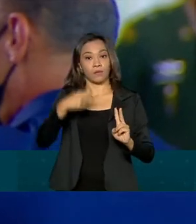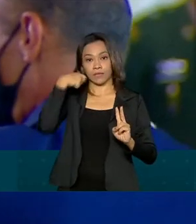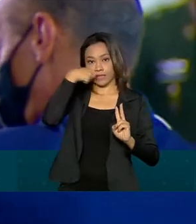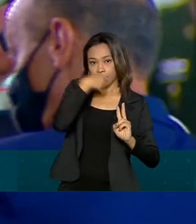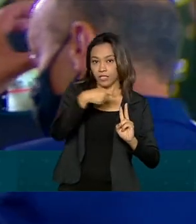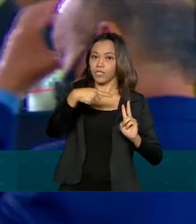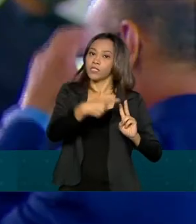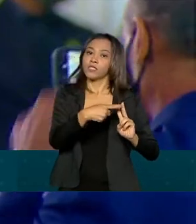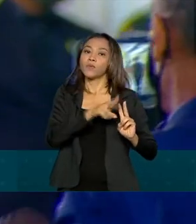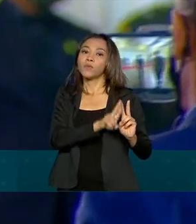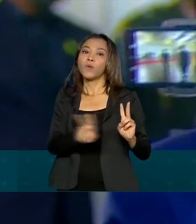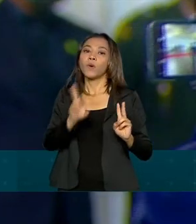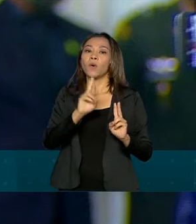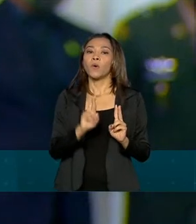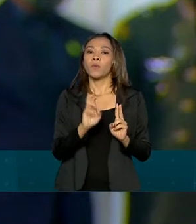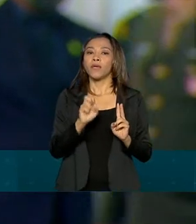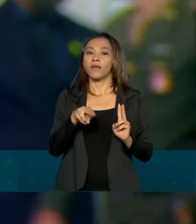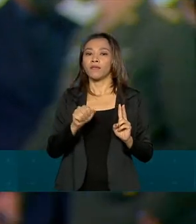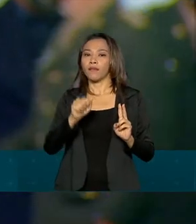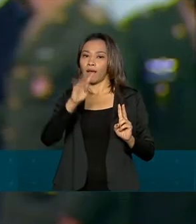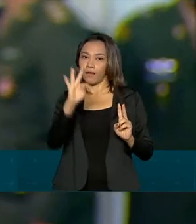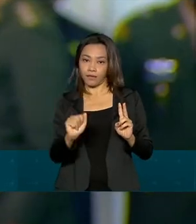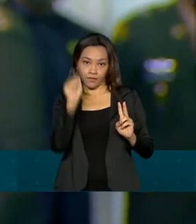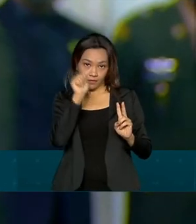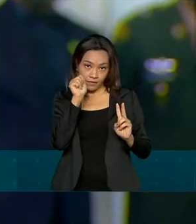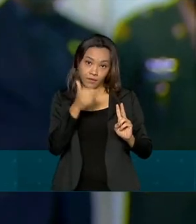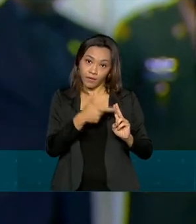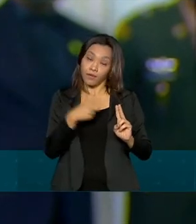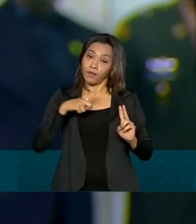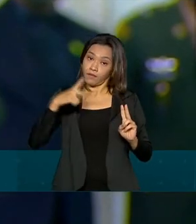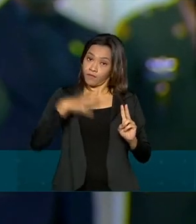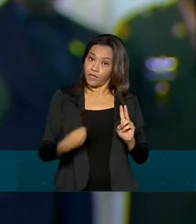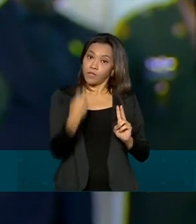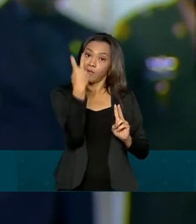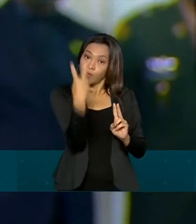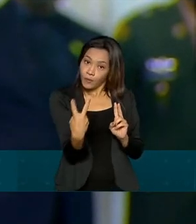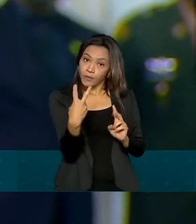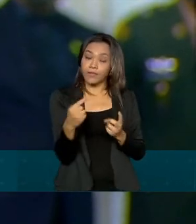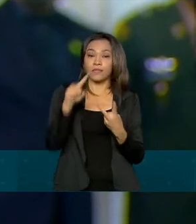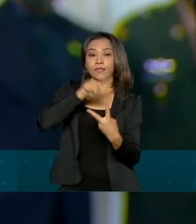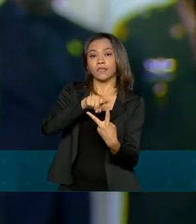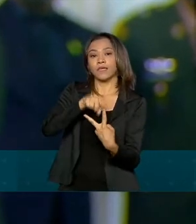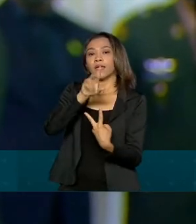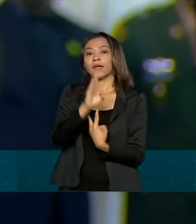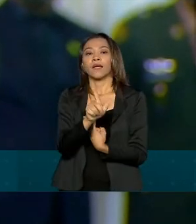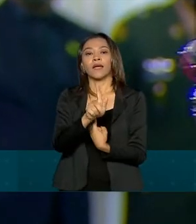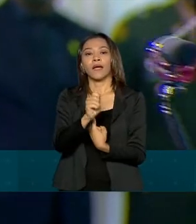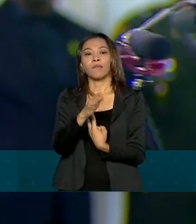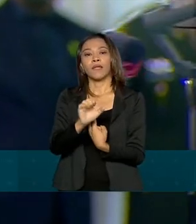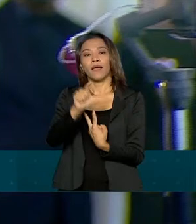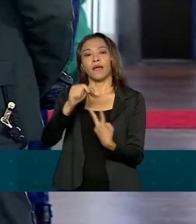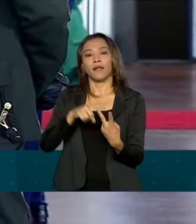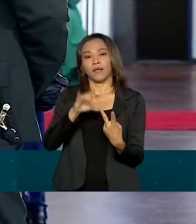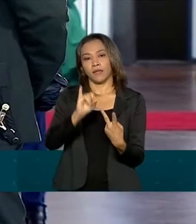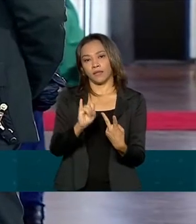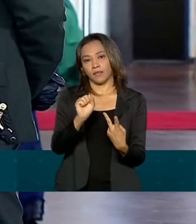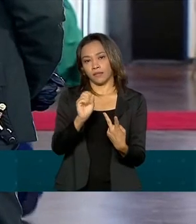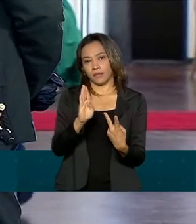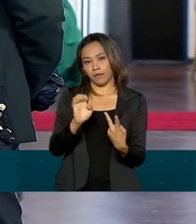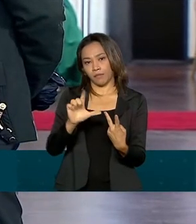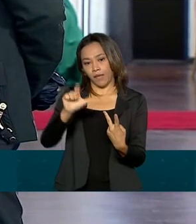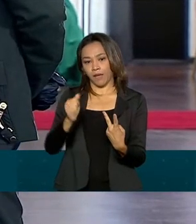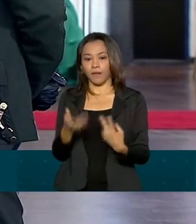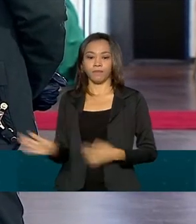exército brasileiro Renata de Castro Monteiro Neto e tem duas filhas Gabriela Isabela Carlos